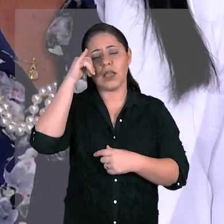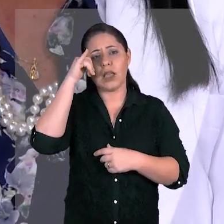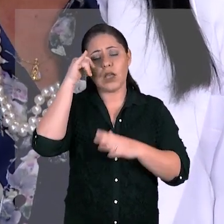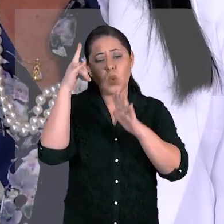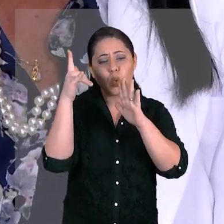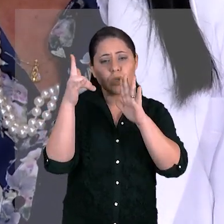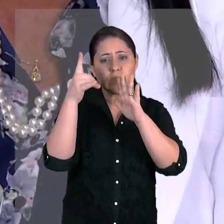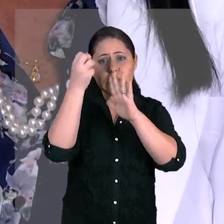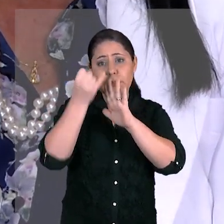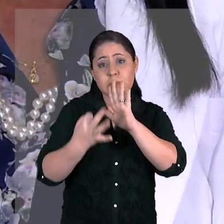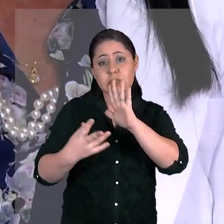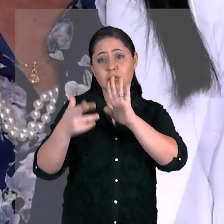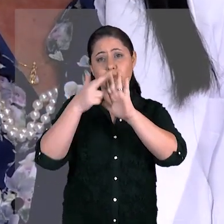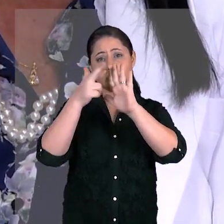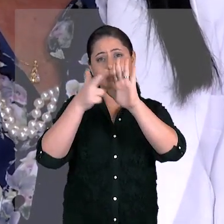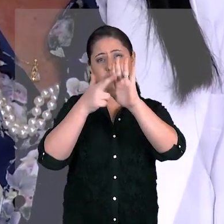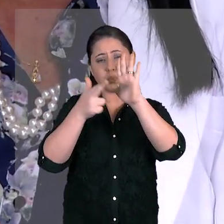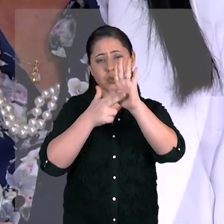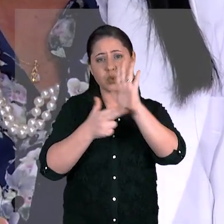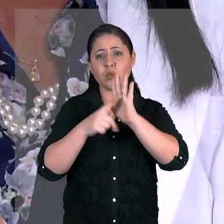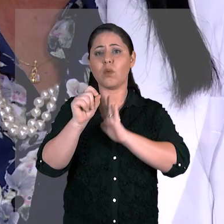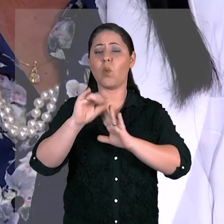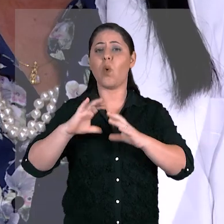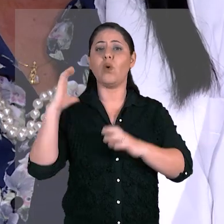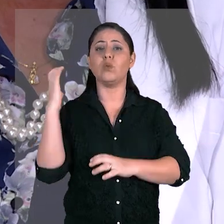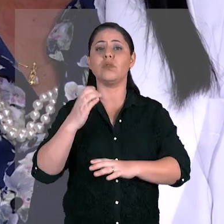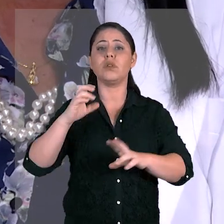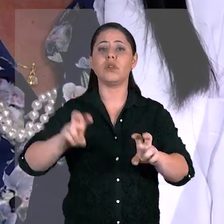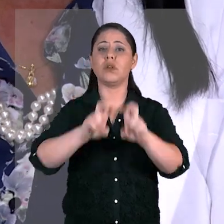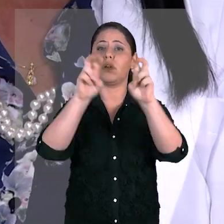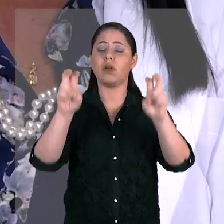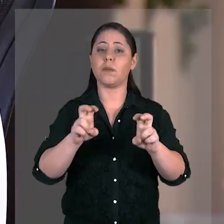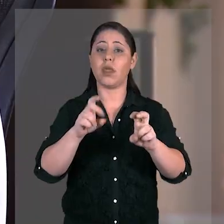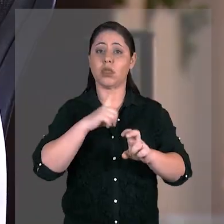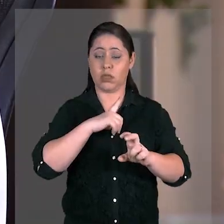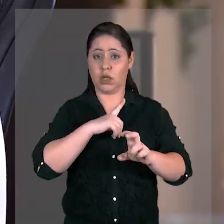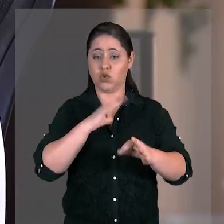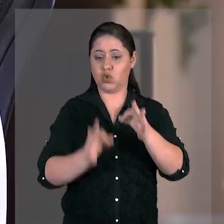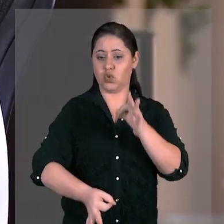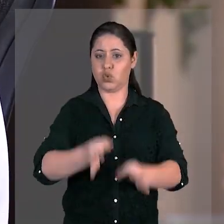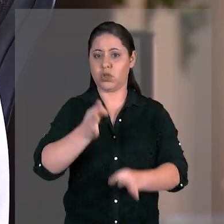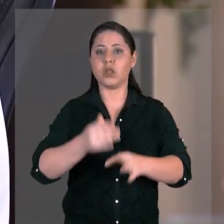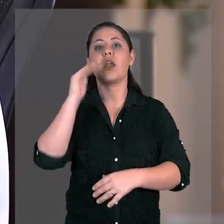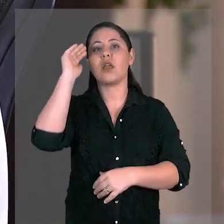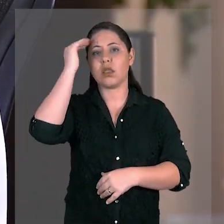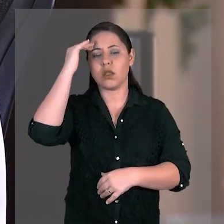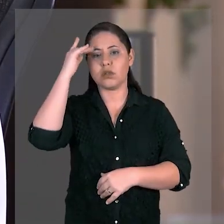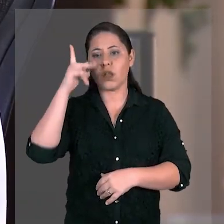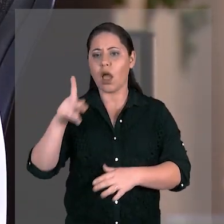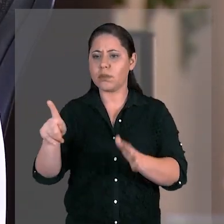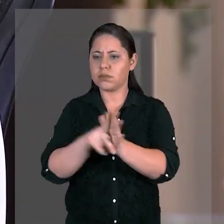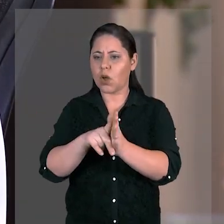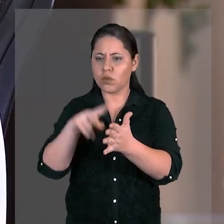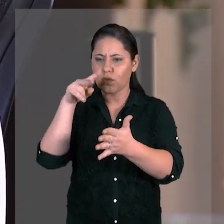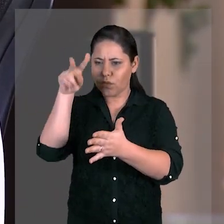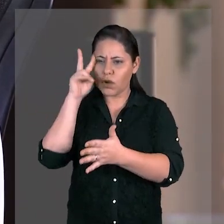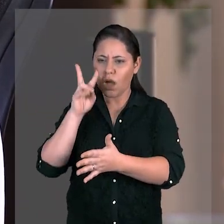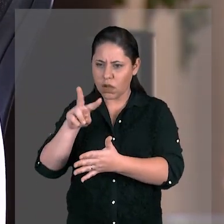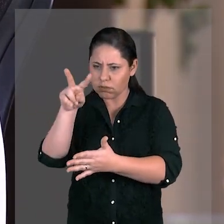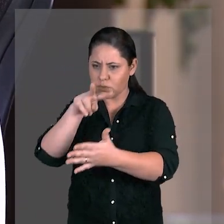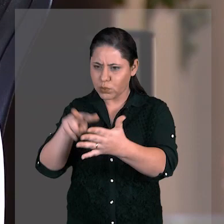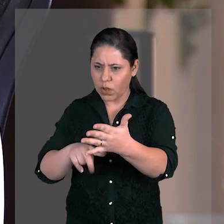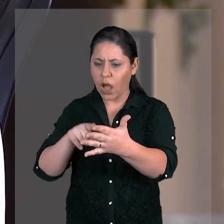definem o que são os crimes virtuais. Existem muitas situações que os magistrados já entendem que aquilo